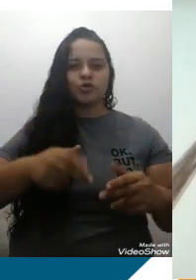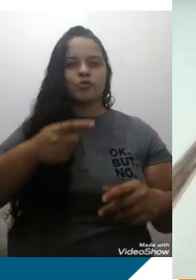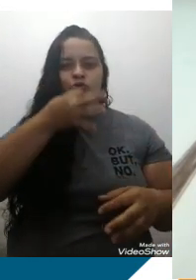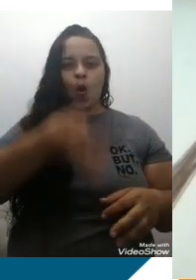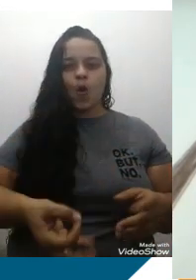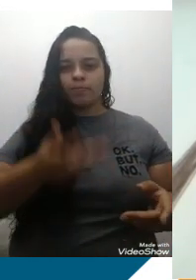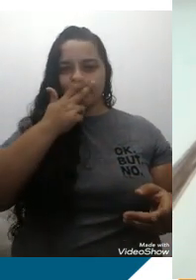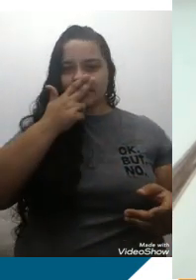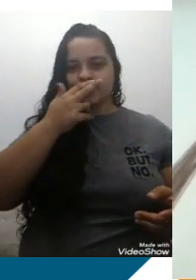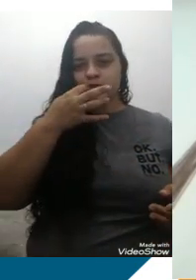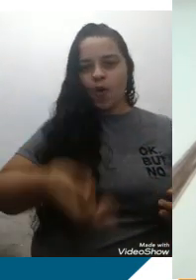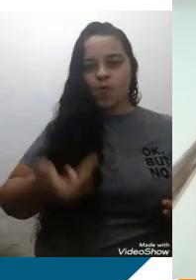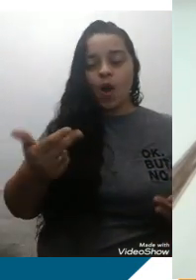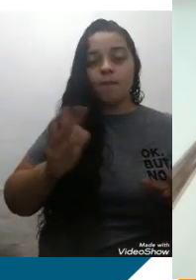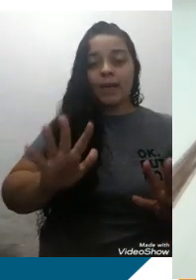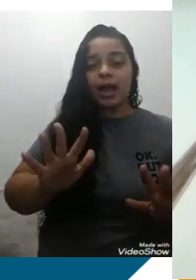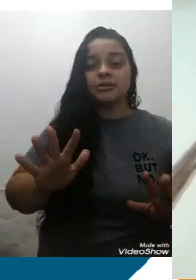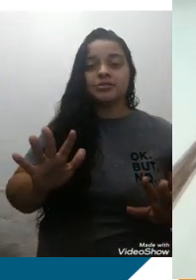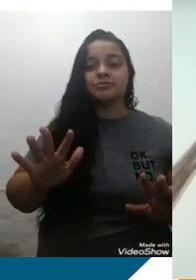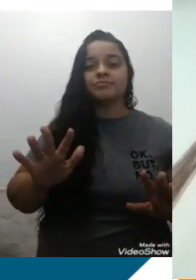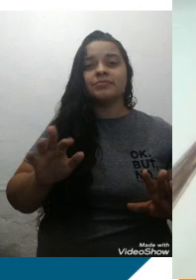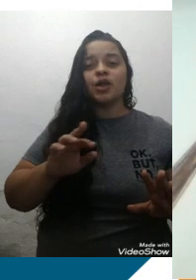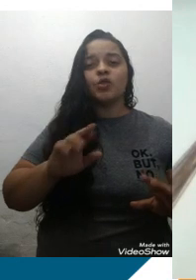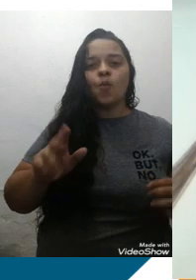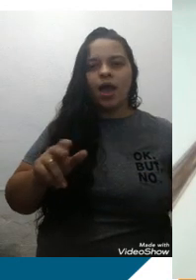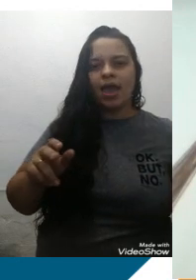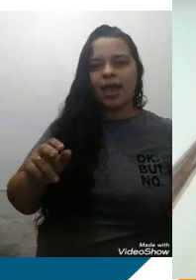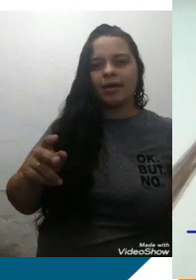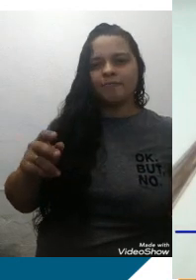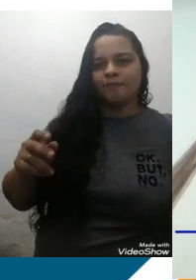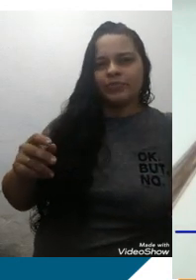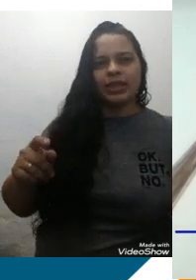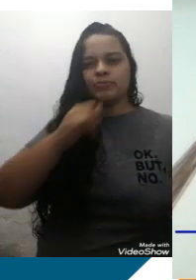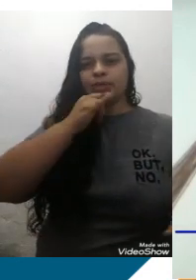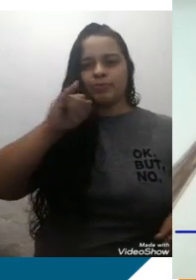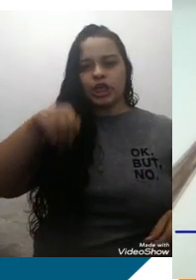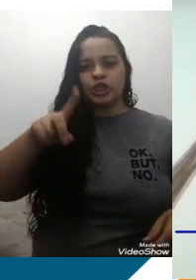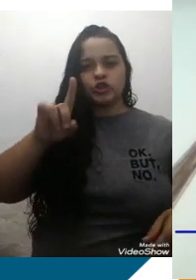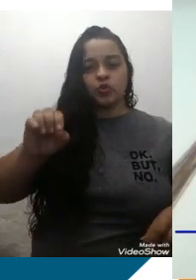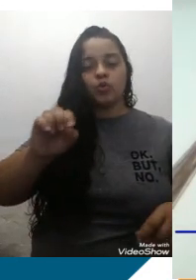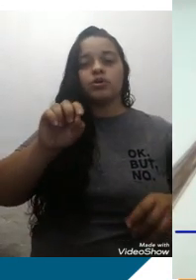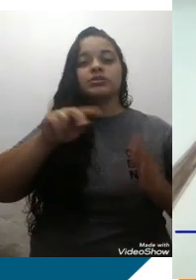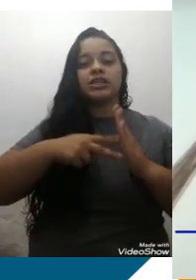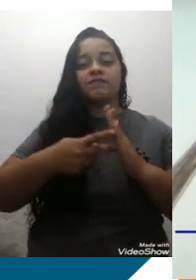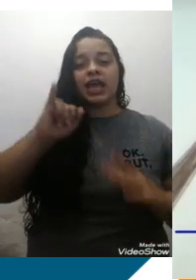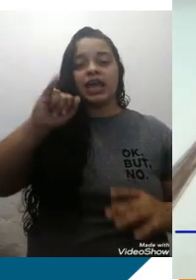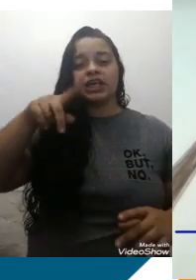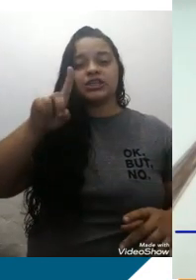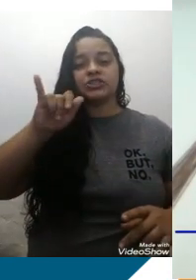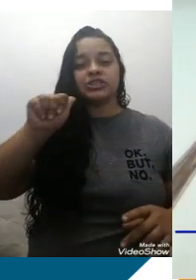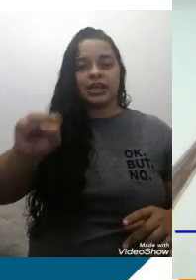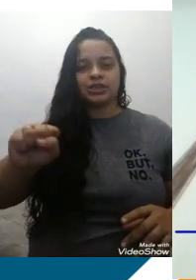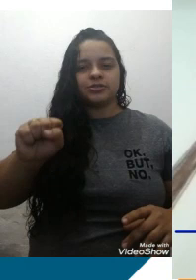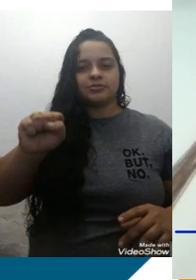elas pareçam semelhantes, a origem dessas duas palavras não tem nada a ver. A palavra índio vem de Índias, né, porque